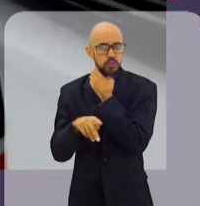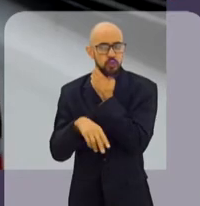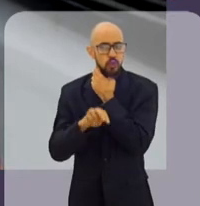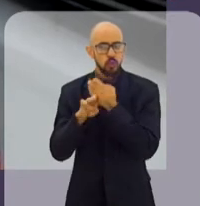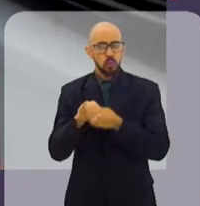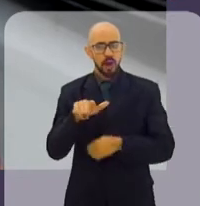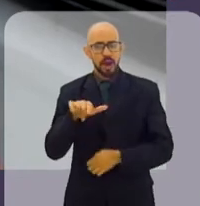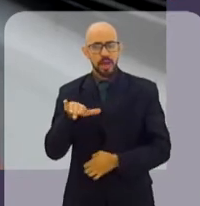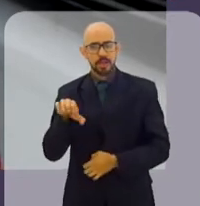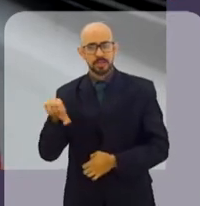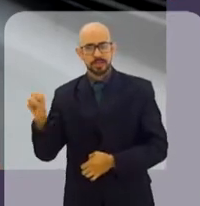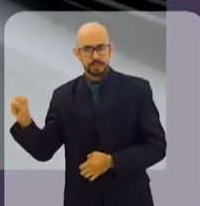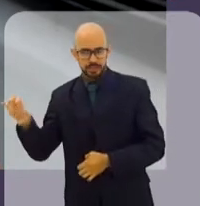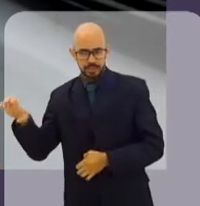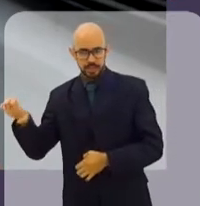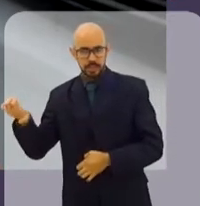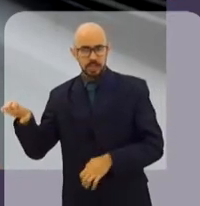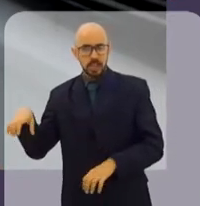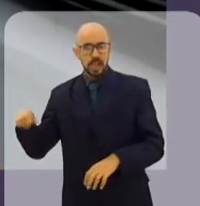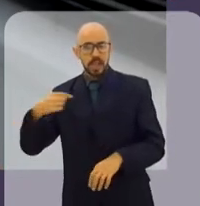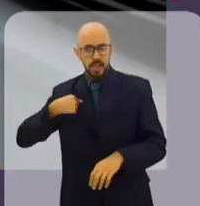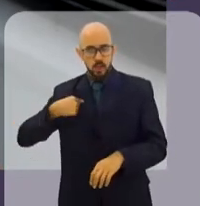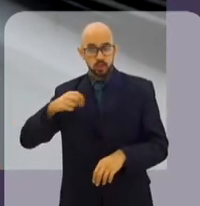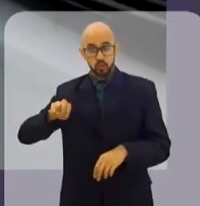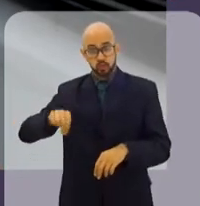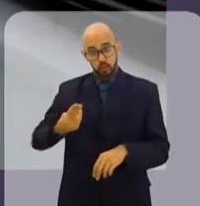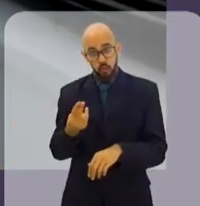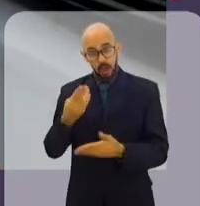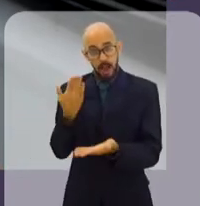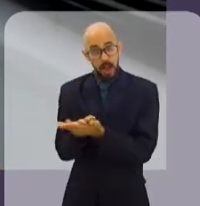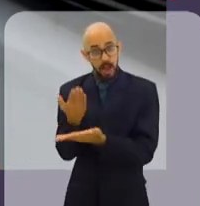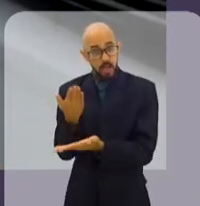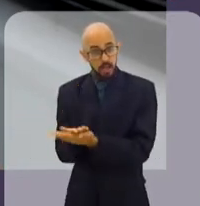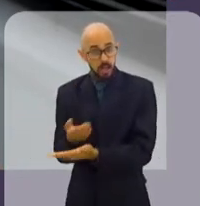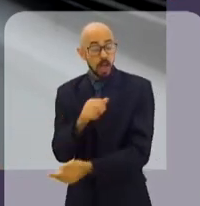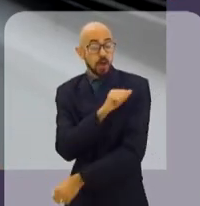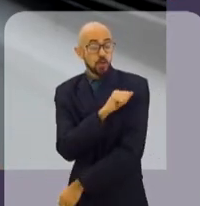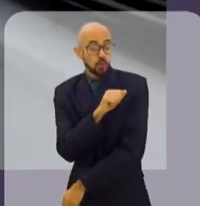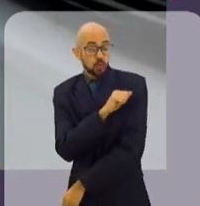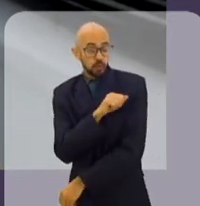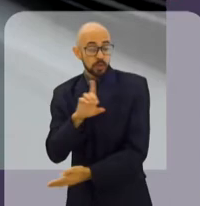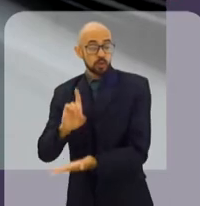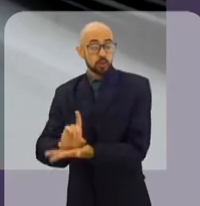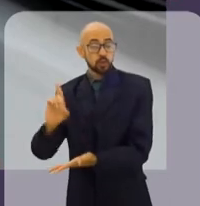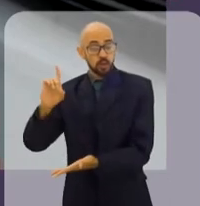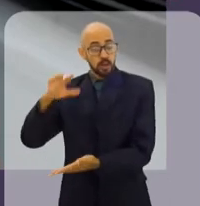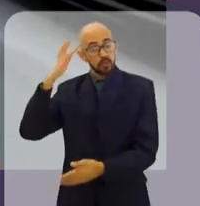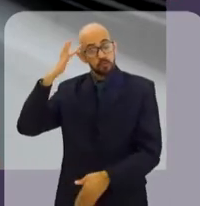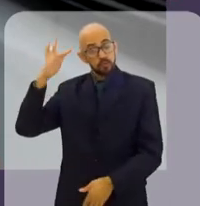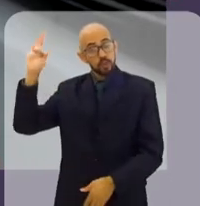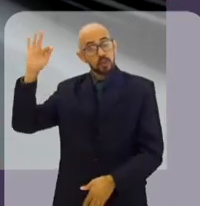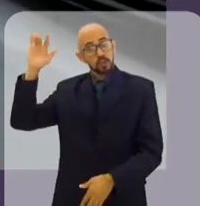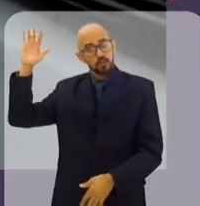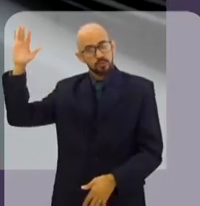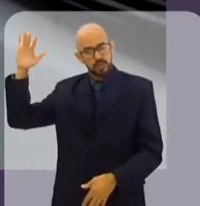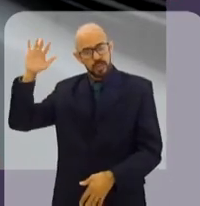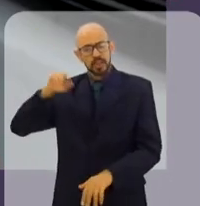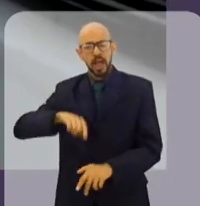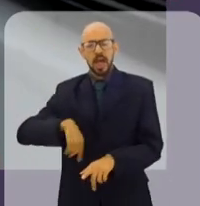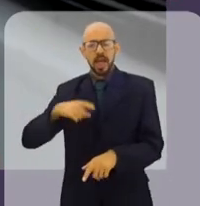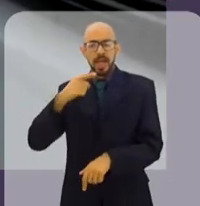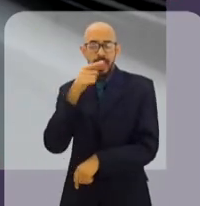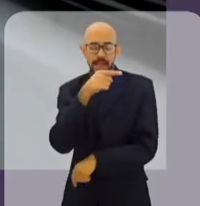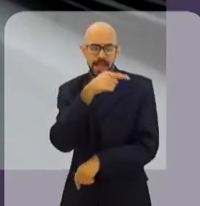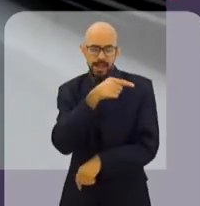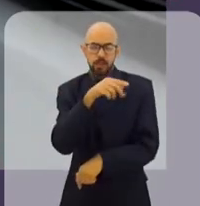Wallace de Moraes. Na verdade, eu sou doutoranda do programa de filosofia, né, e sou orientanda dele.